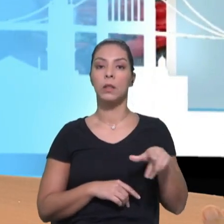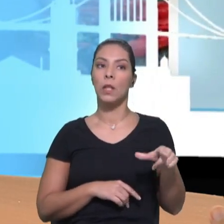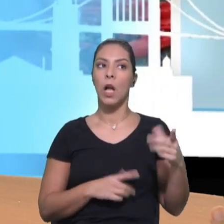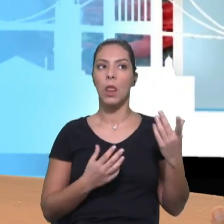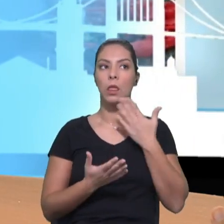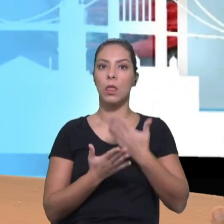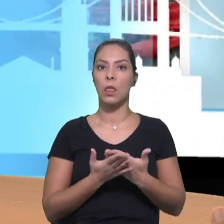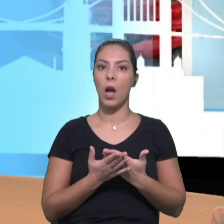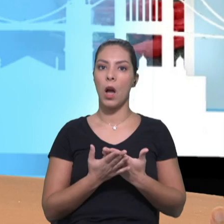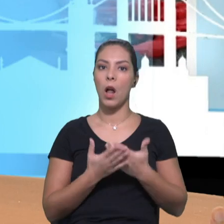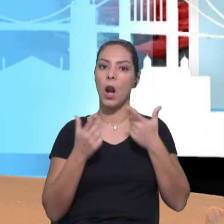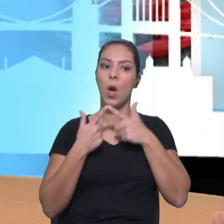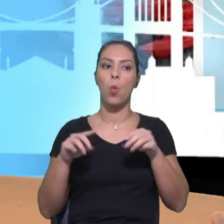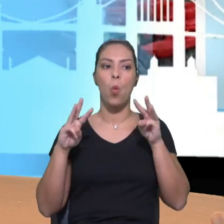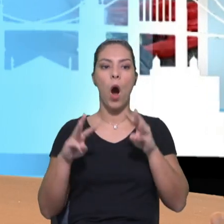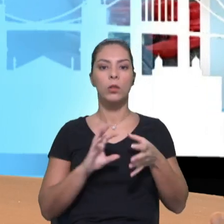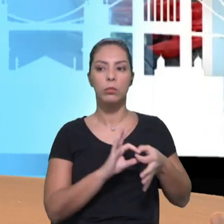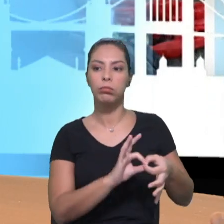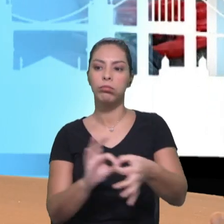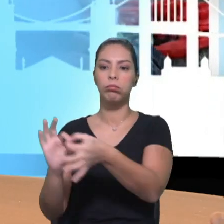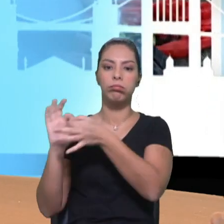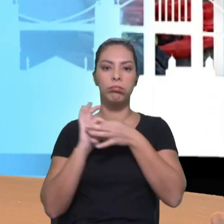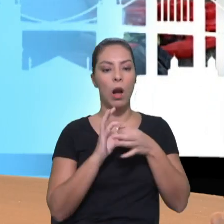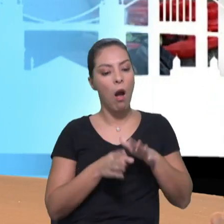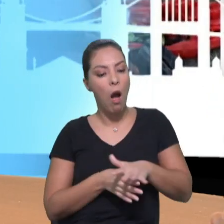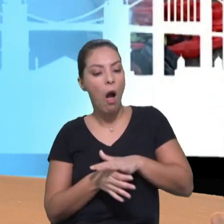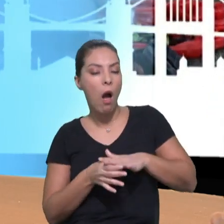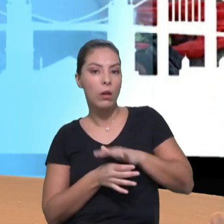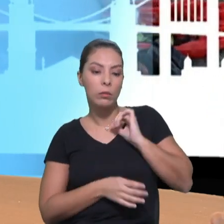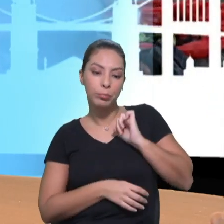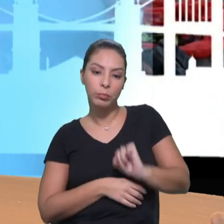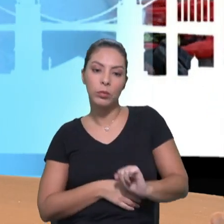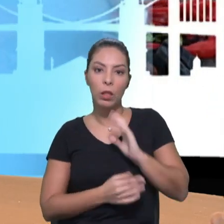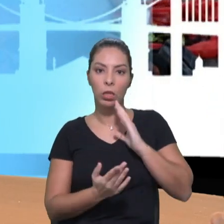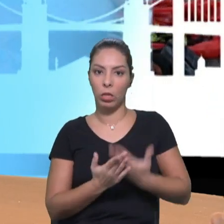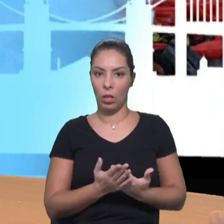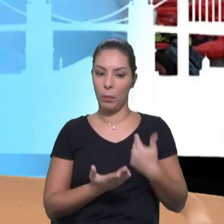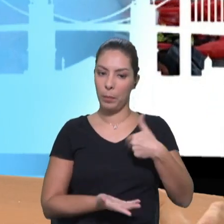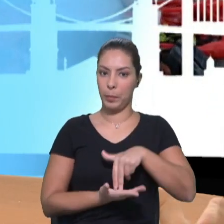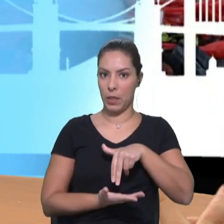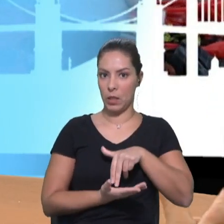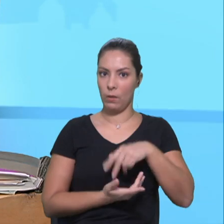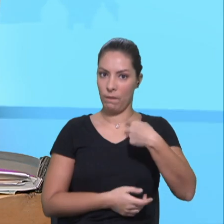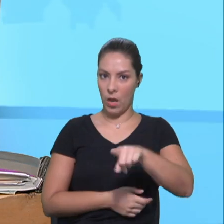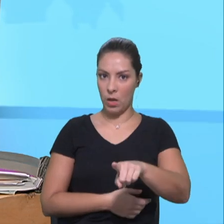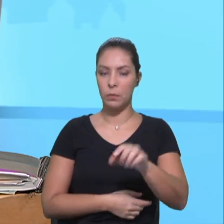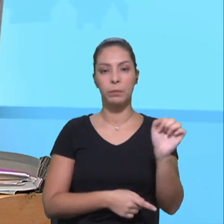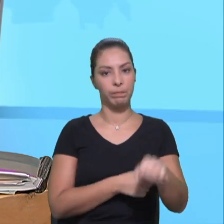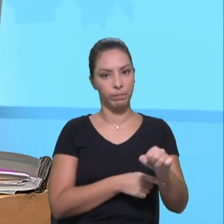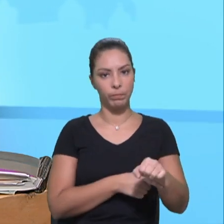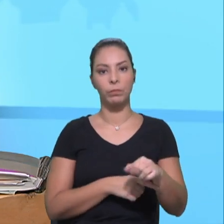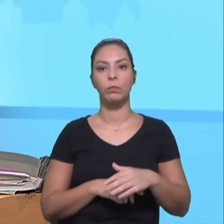não unificar, mas fazer um encontro de linguagens nesta área, e ele vai estar presente nesta primeira jornada. Exatamente. O padre